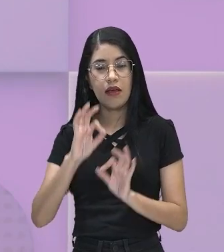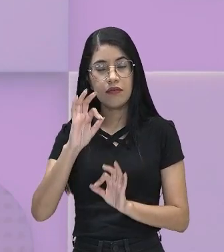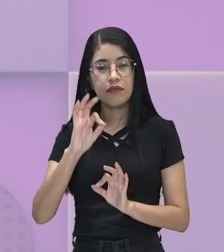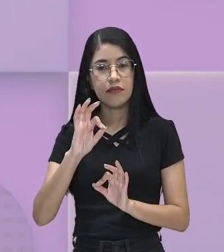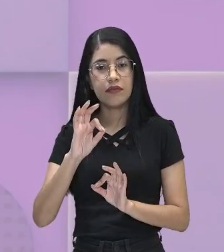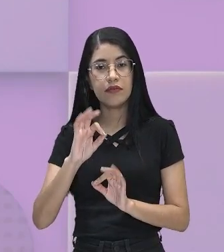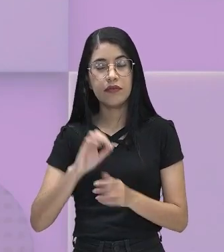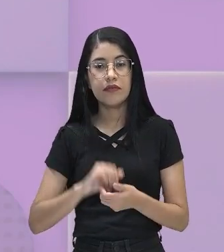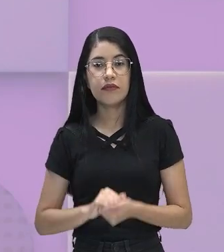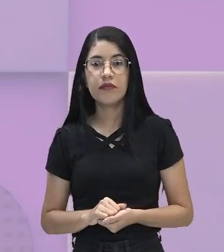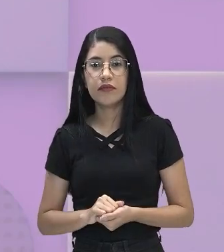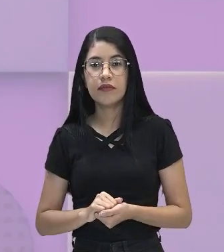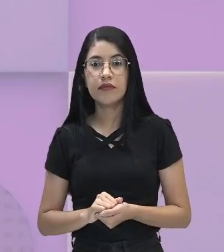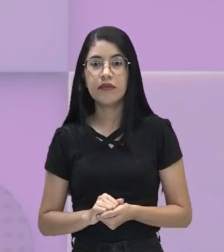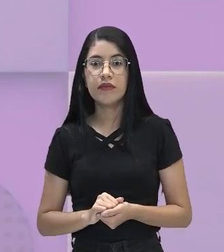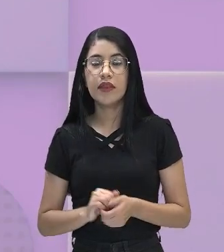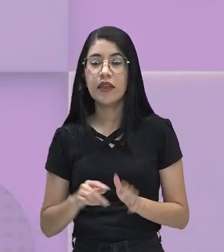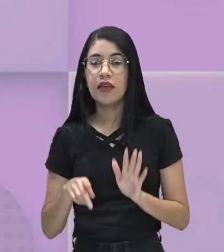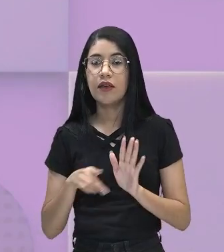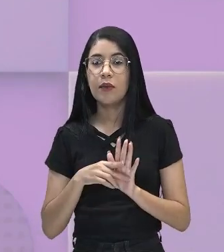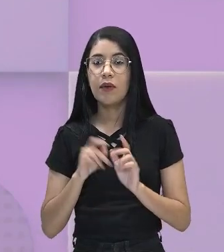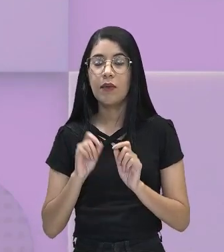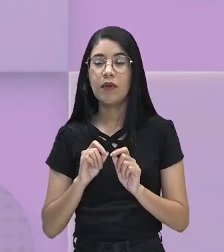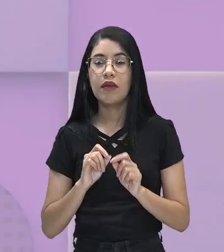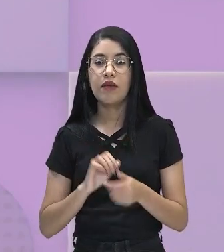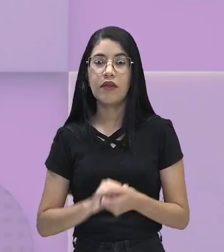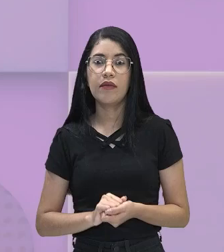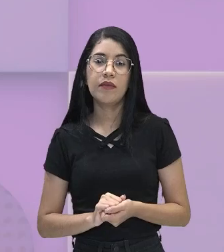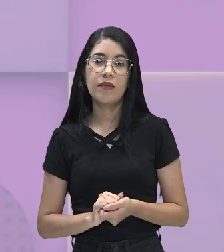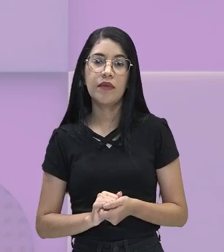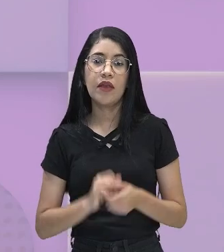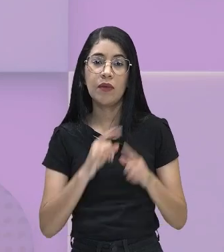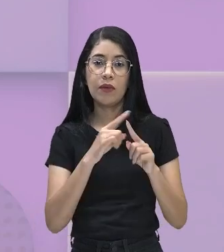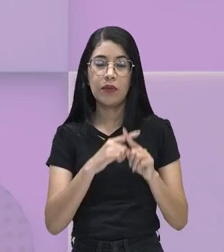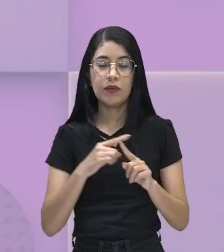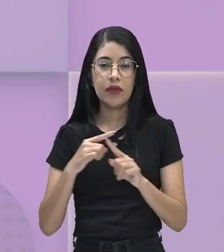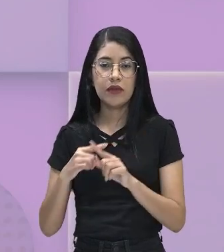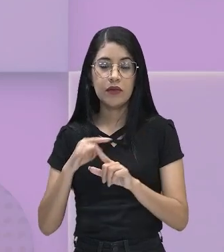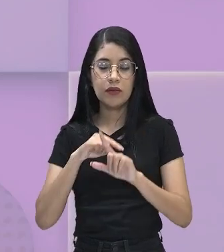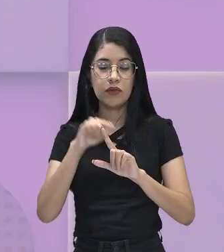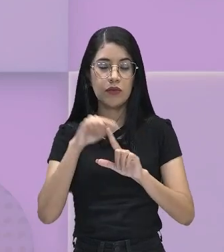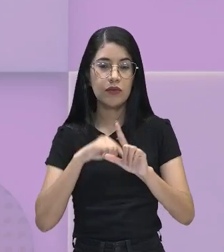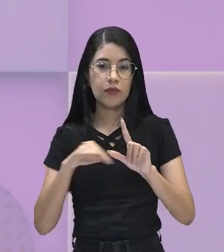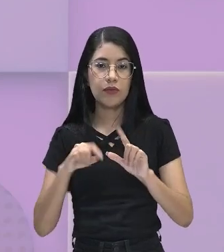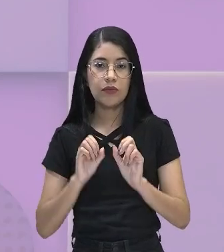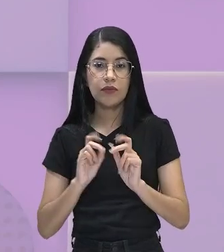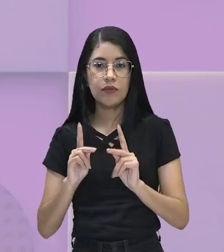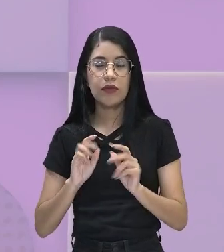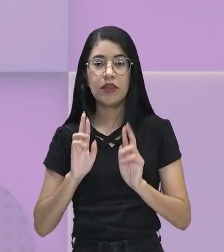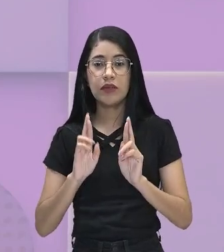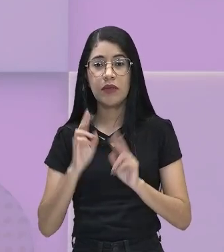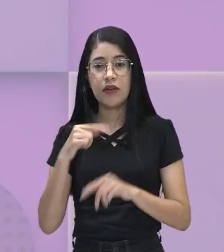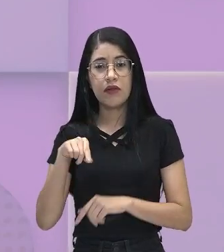né, relativa vai ser igual ao produto dos catetos. Tudo bem? Então,